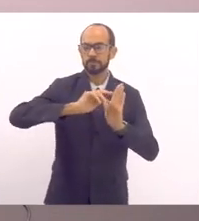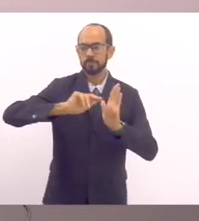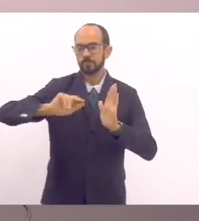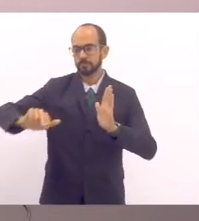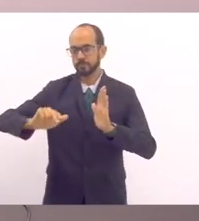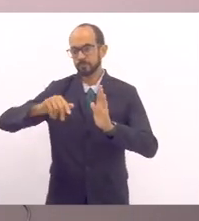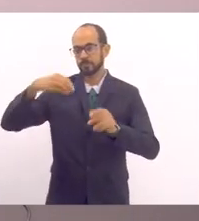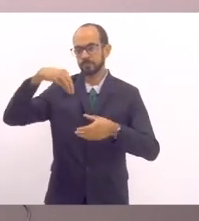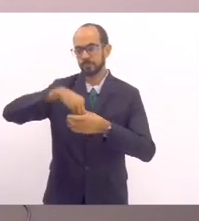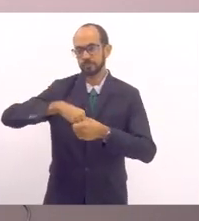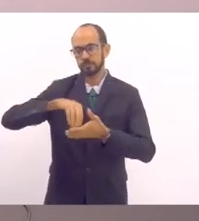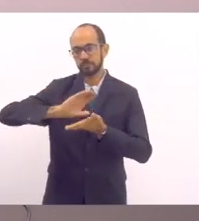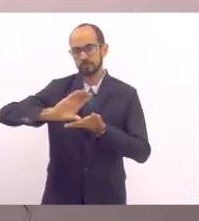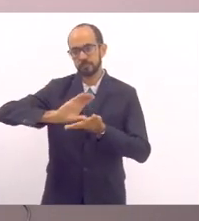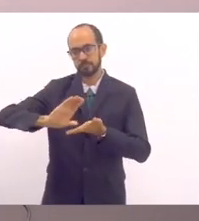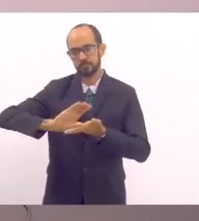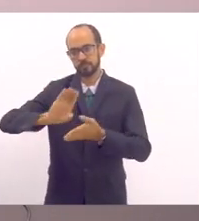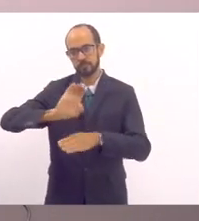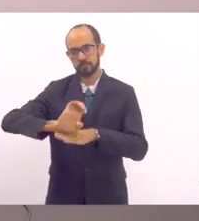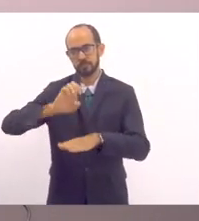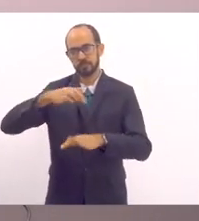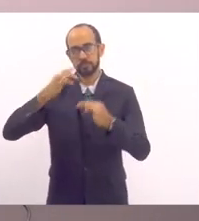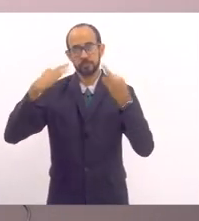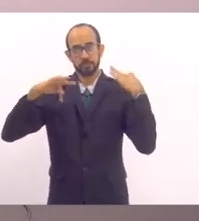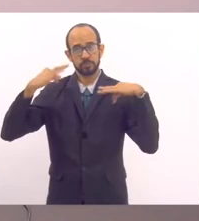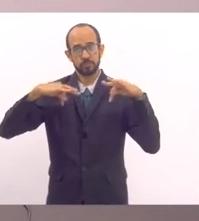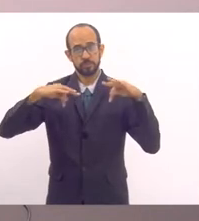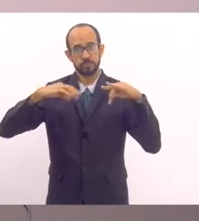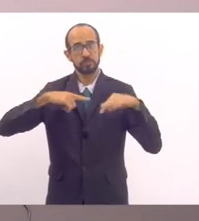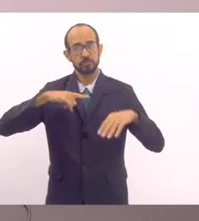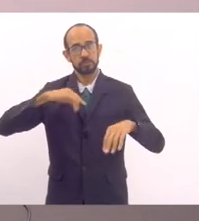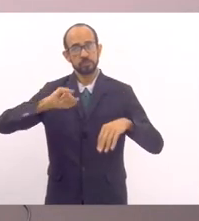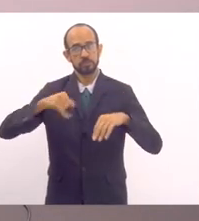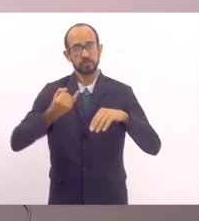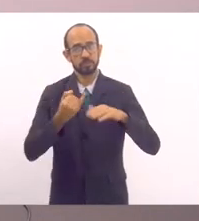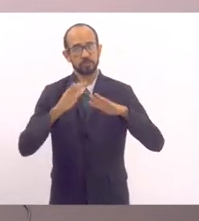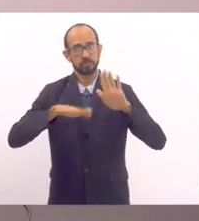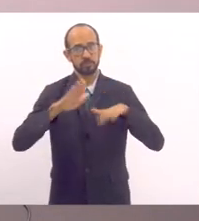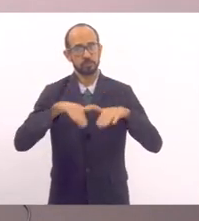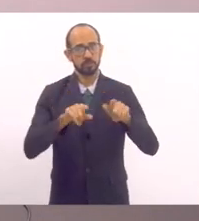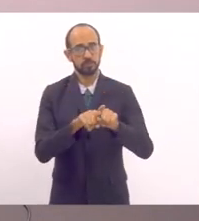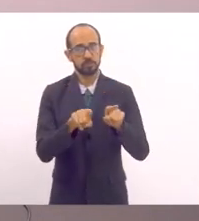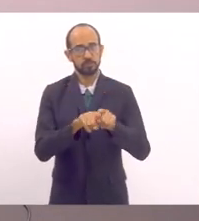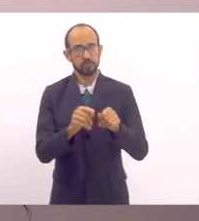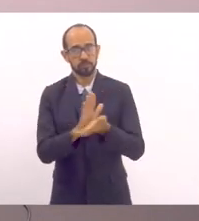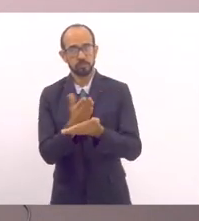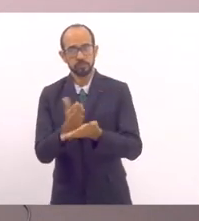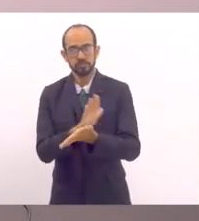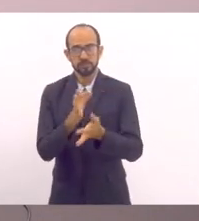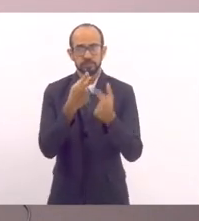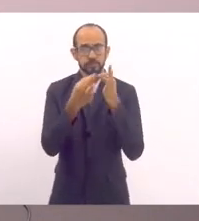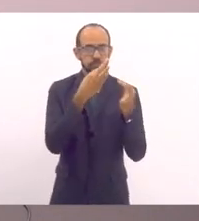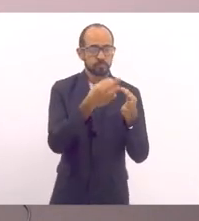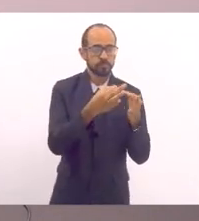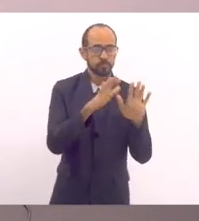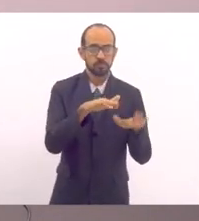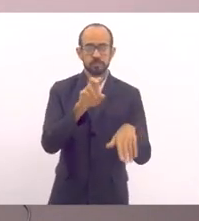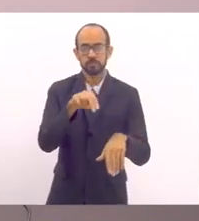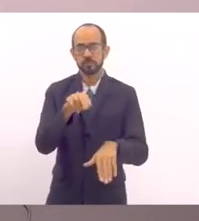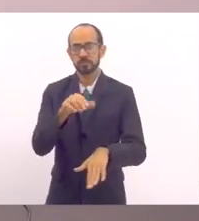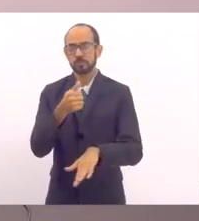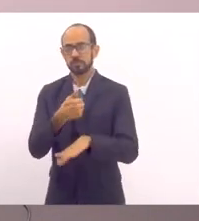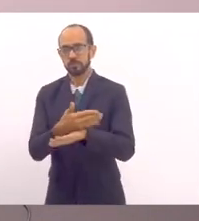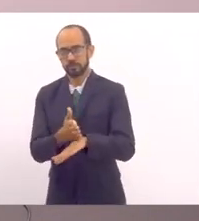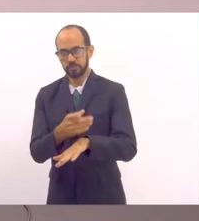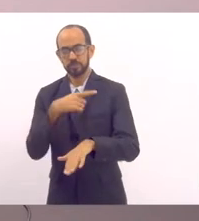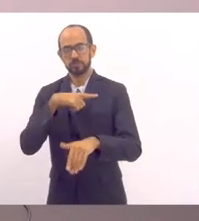Turismo. Onde houve oportunidade, muito pouca gente, às vezes, até chegou a materializar alguma coisa, mas nunca está. A gente tem todo o processo legislativo